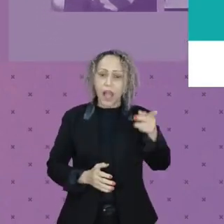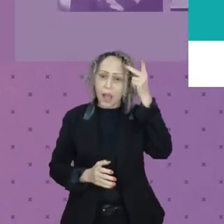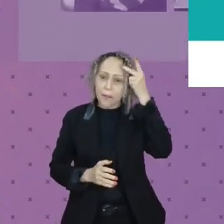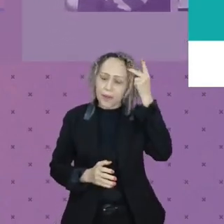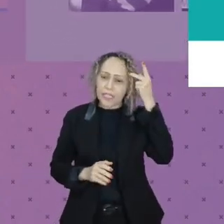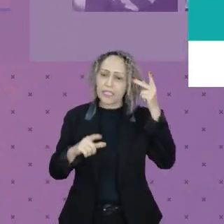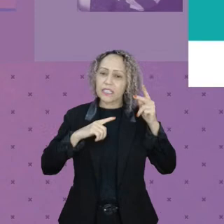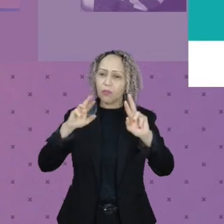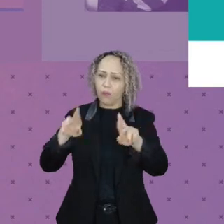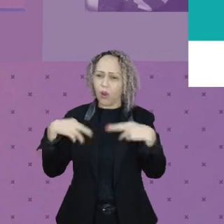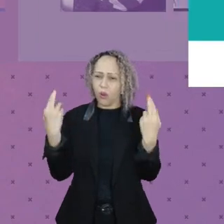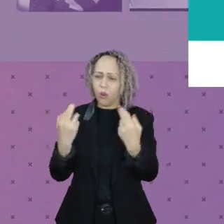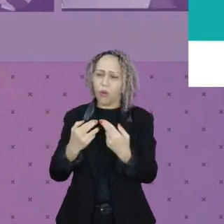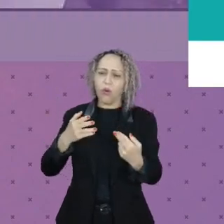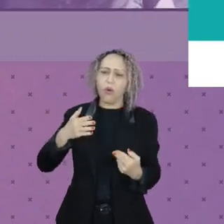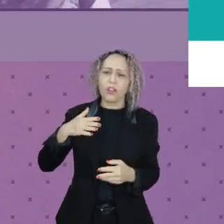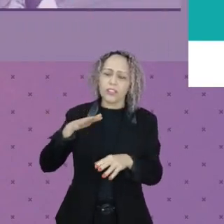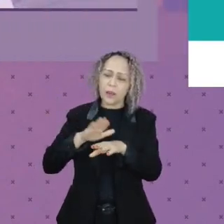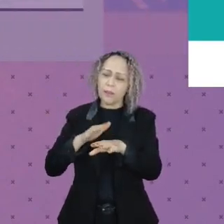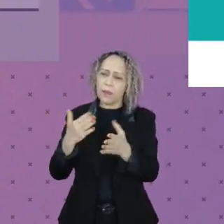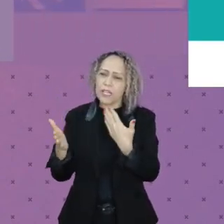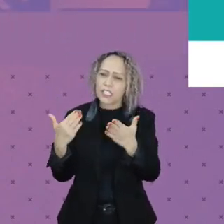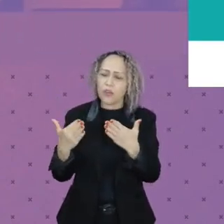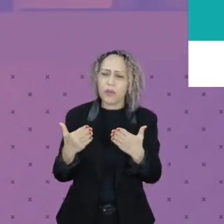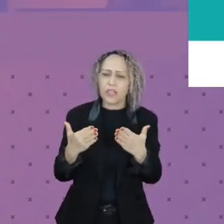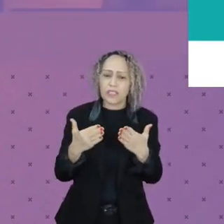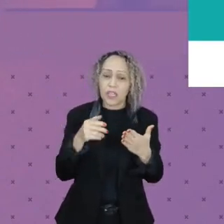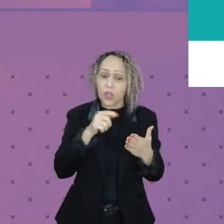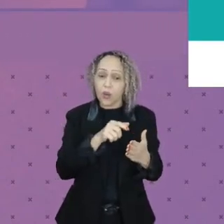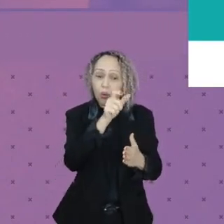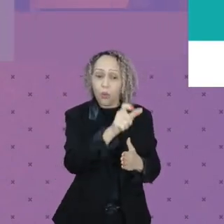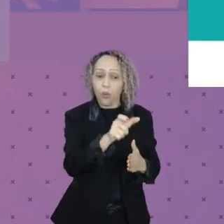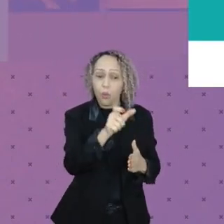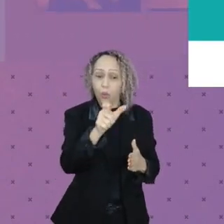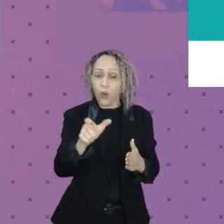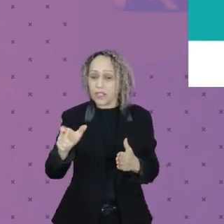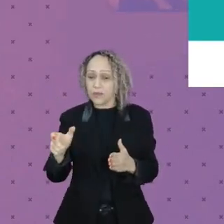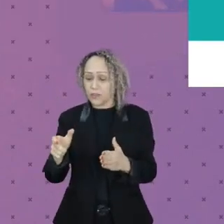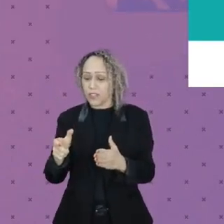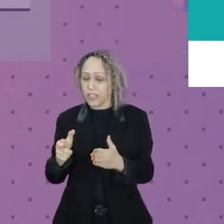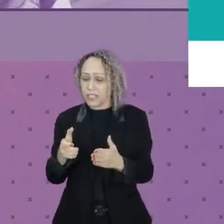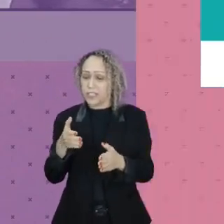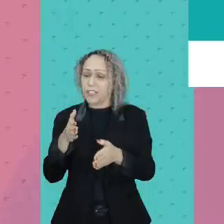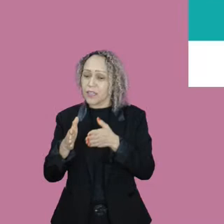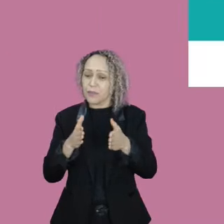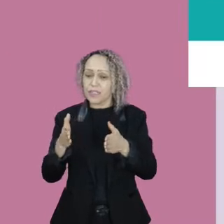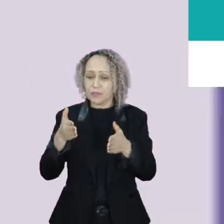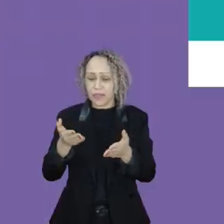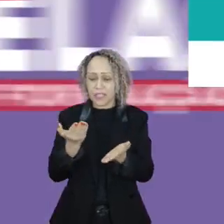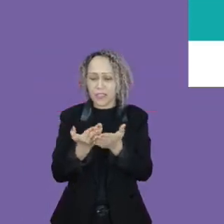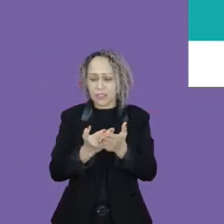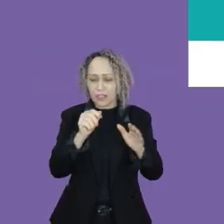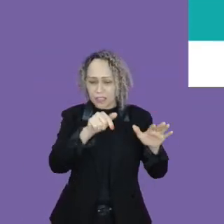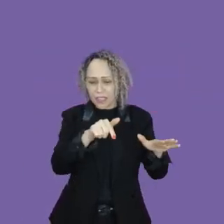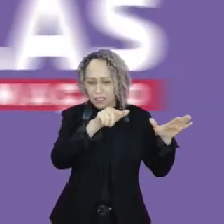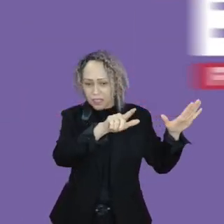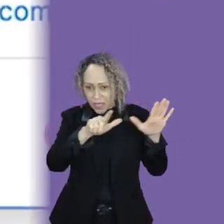de conversa com as participantes das aulas dessa semana. Anote na sua agenda e não